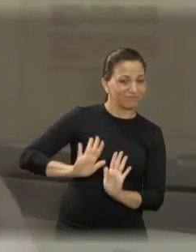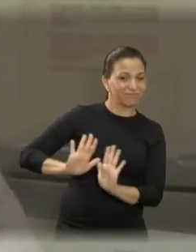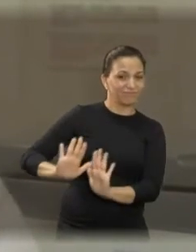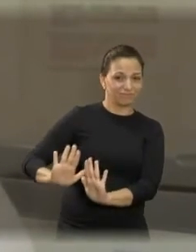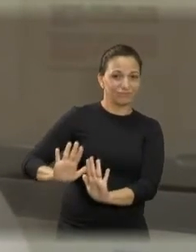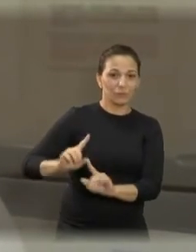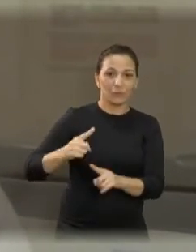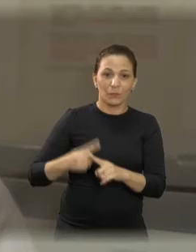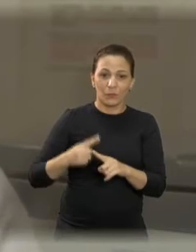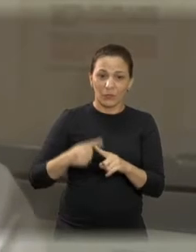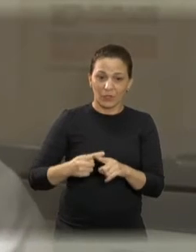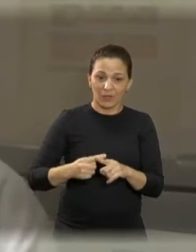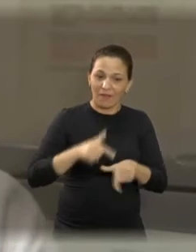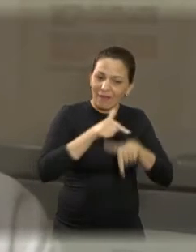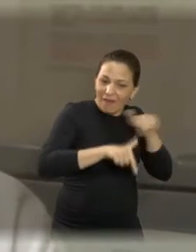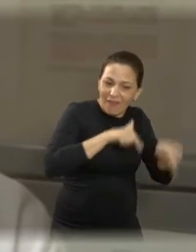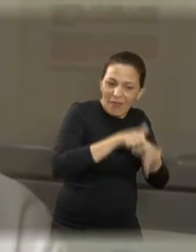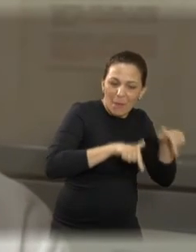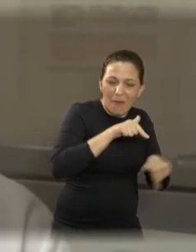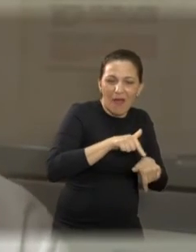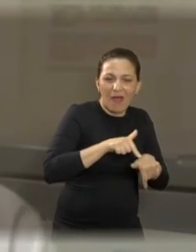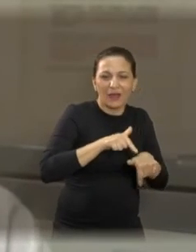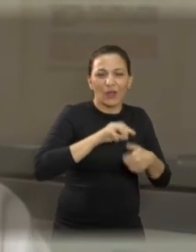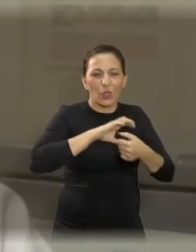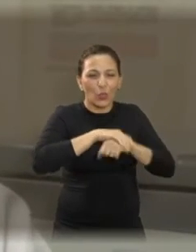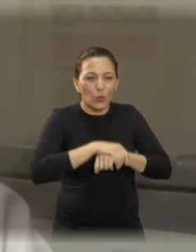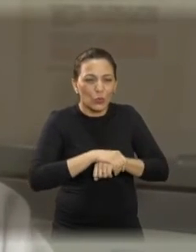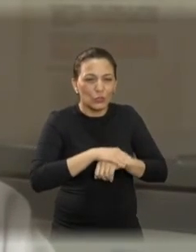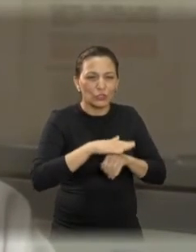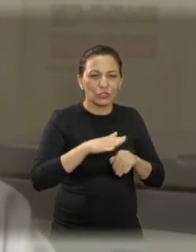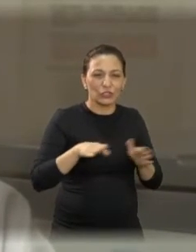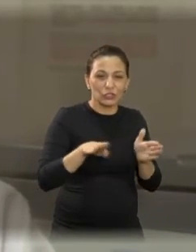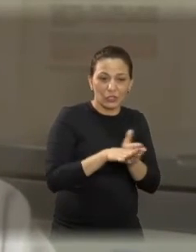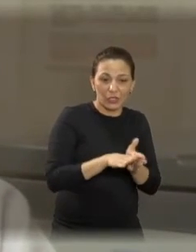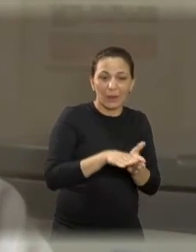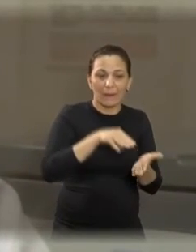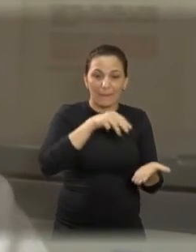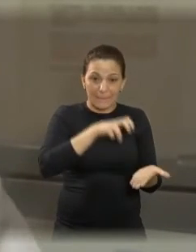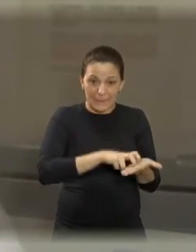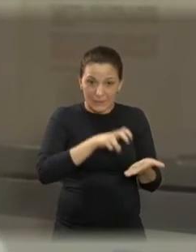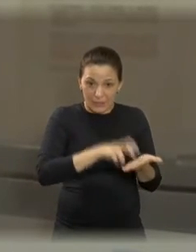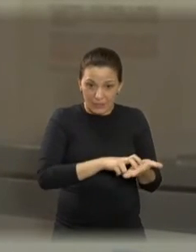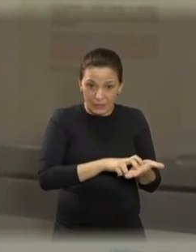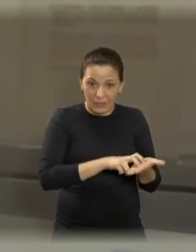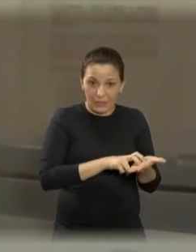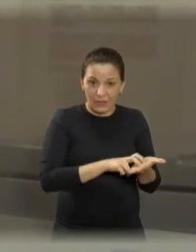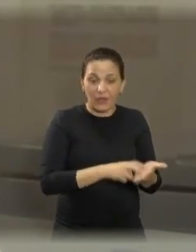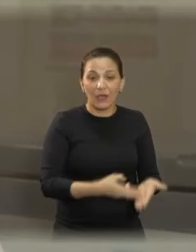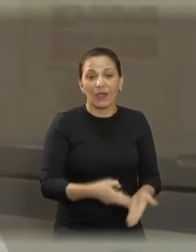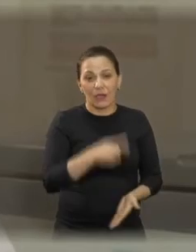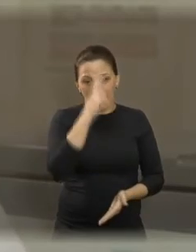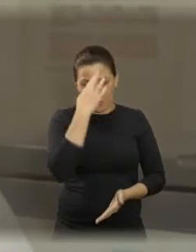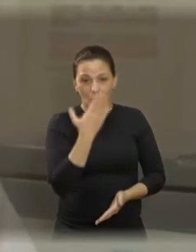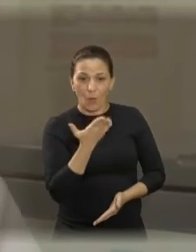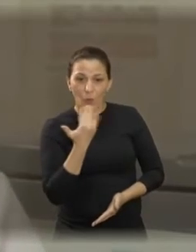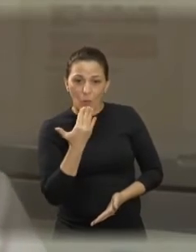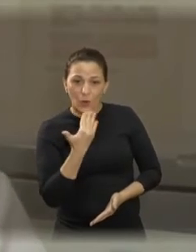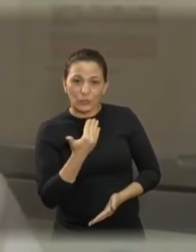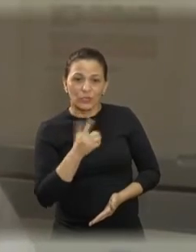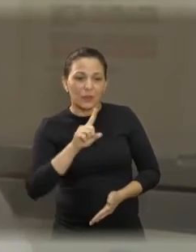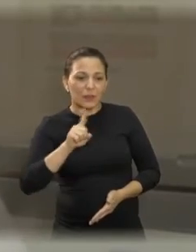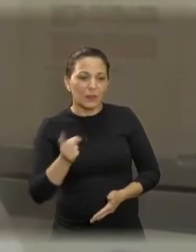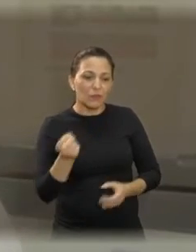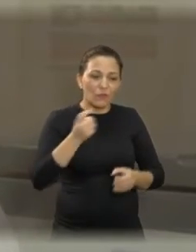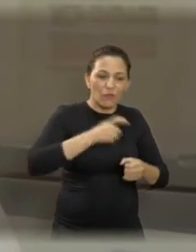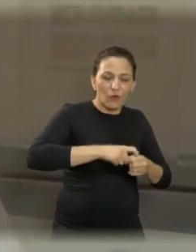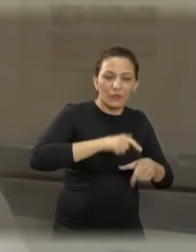Porque quantas vezes eu saí daqui 10 horas da noite? Entrei pela manhã, né? Saí para o almoço e fiquei até